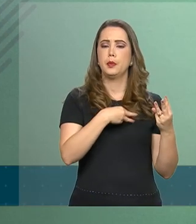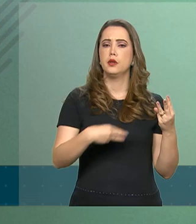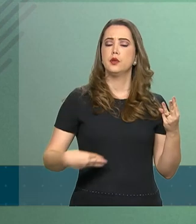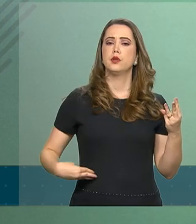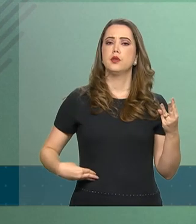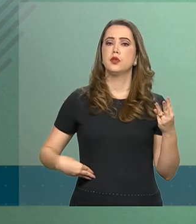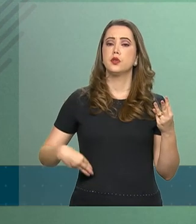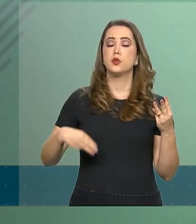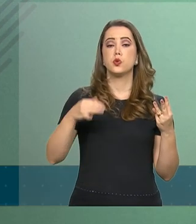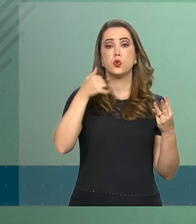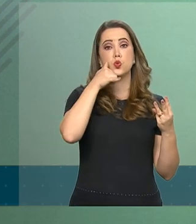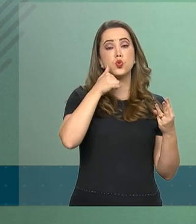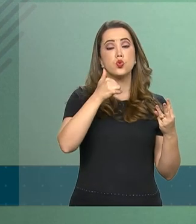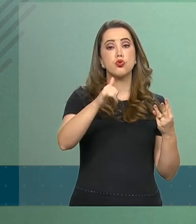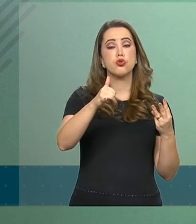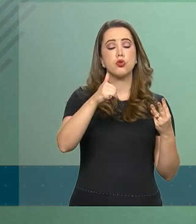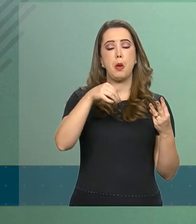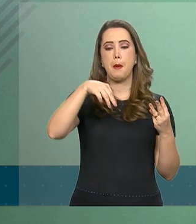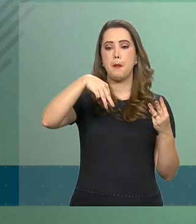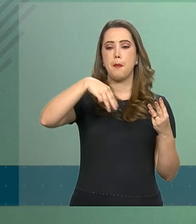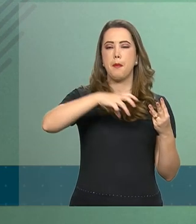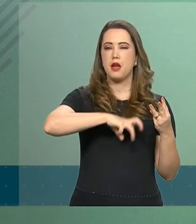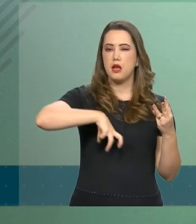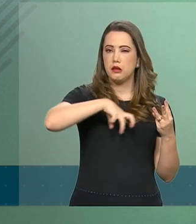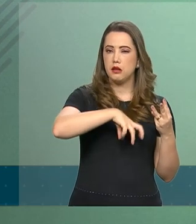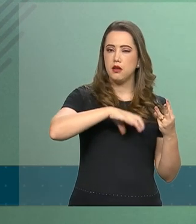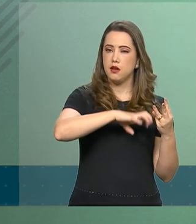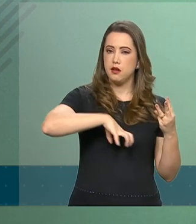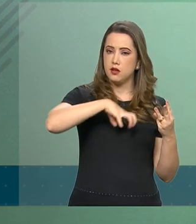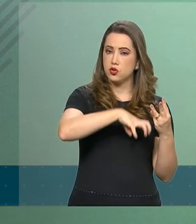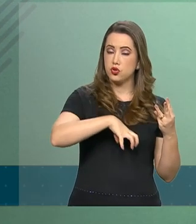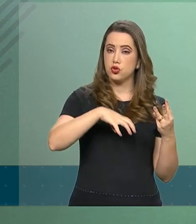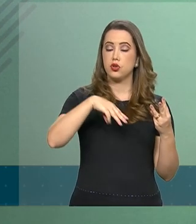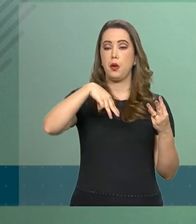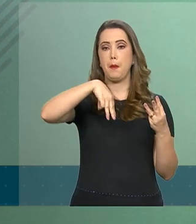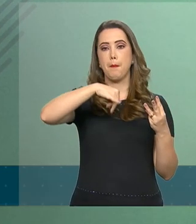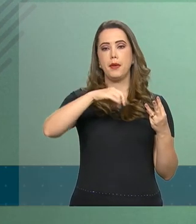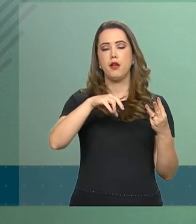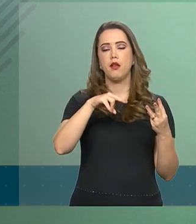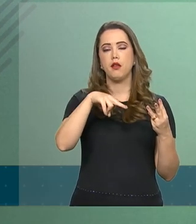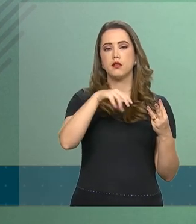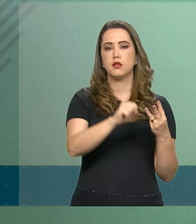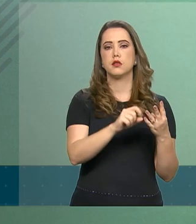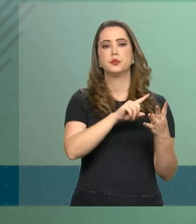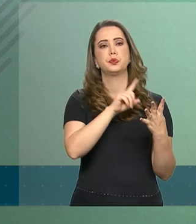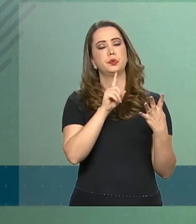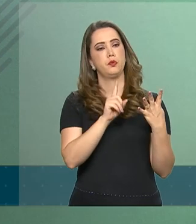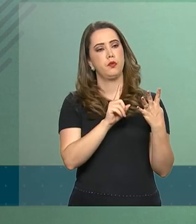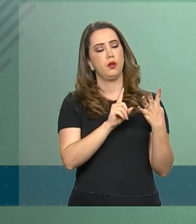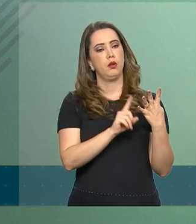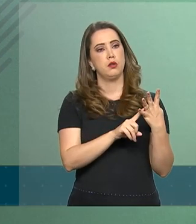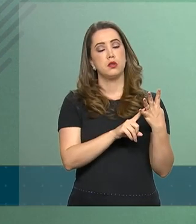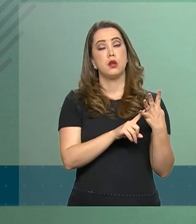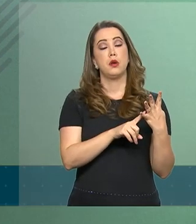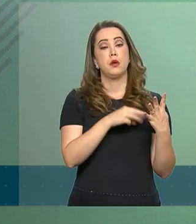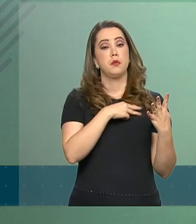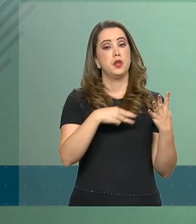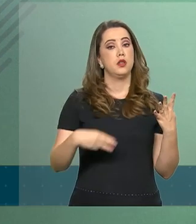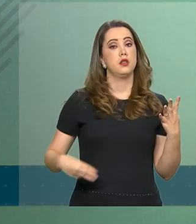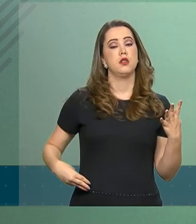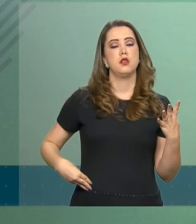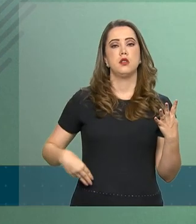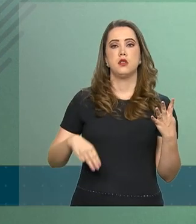de minas e energia início de estado chefe da secretaria de governo da